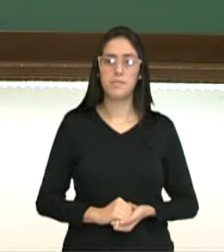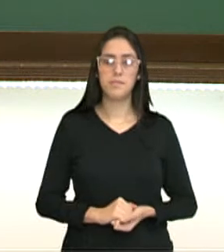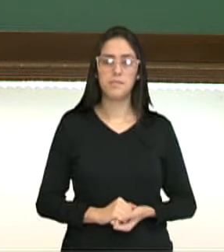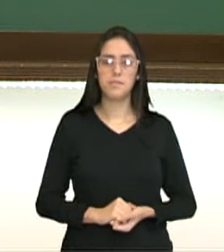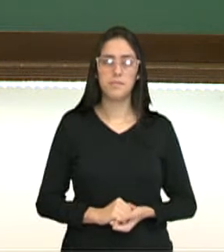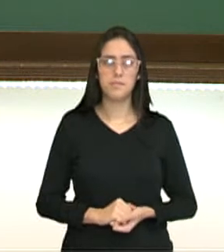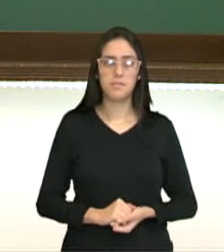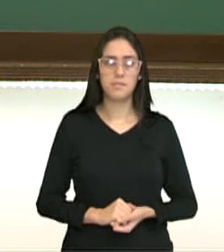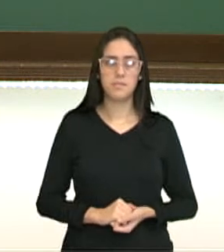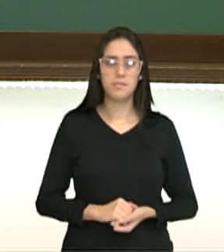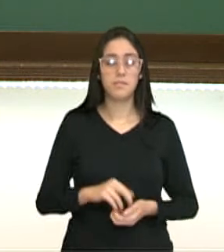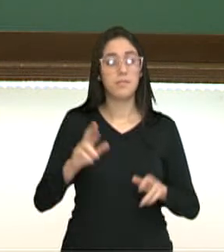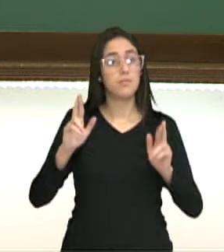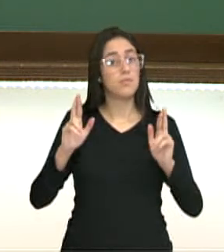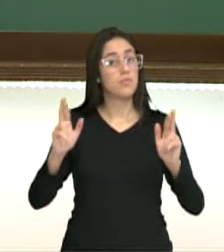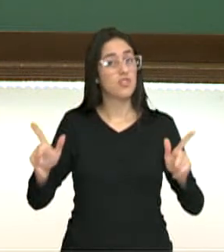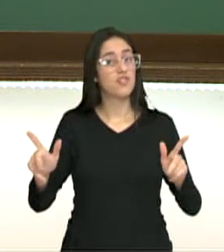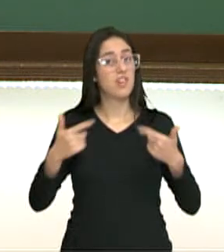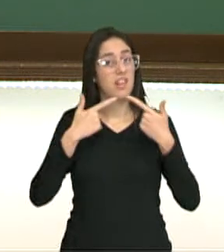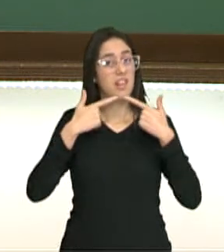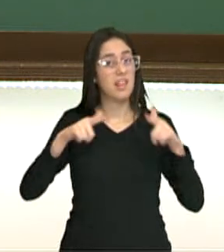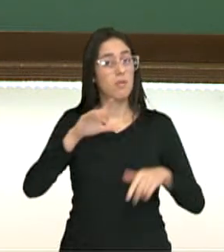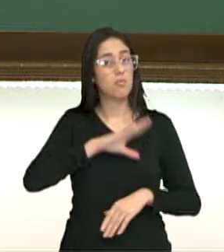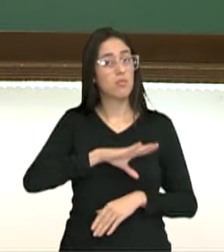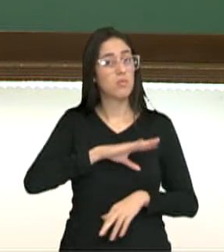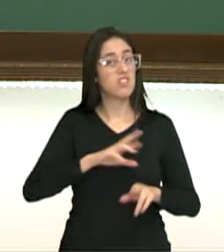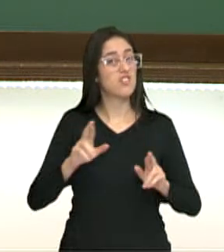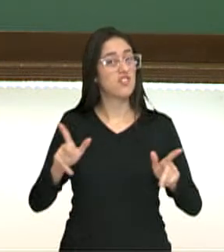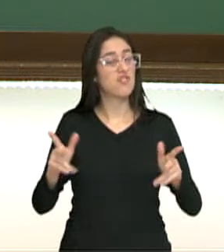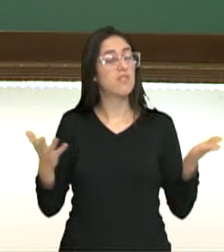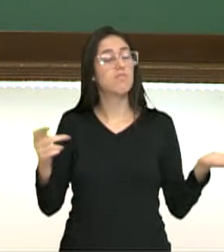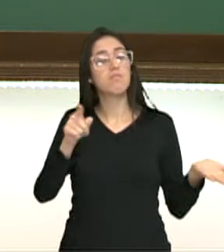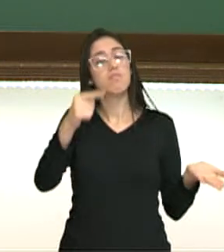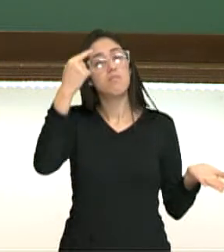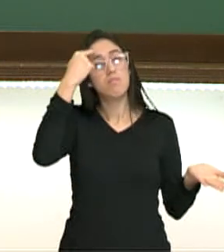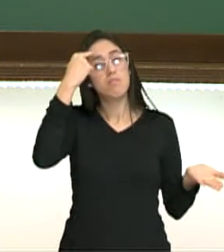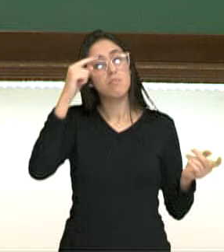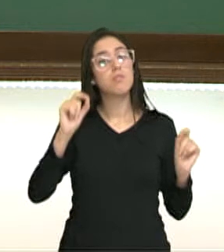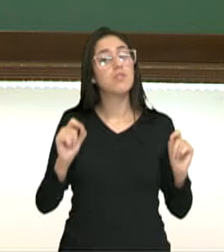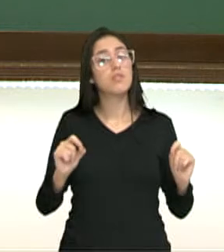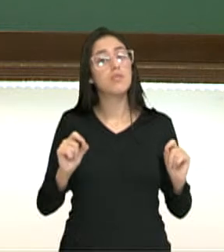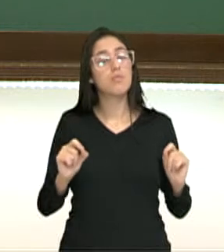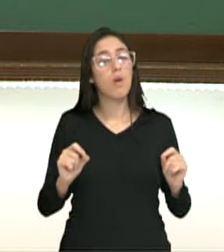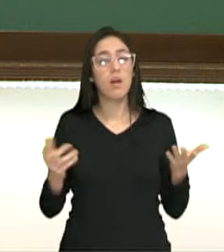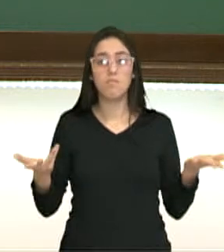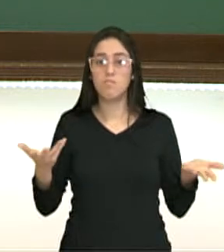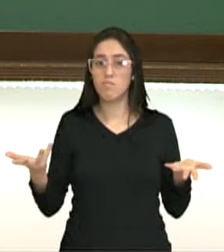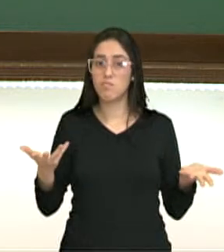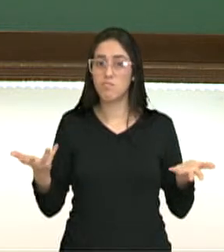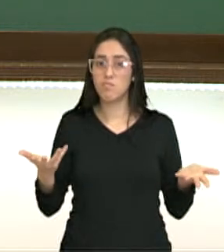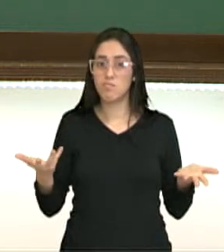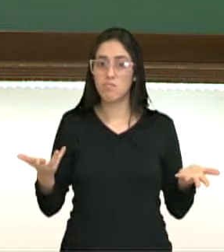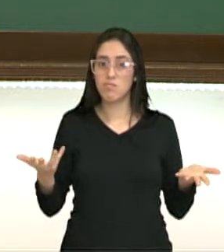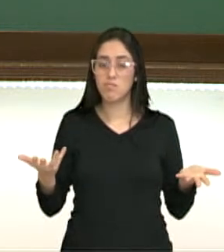É diferente da língua portuguesa. O que vocês estão pensando aí? Sótão? Não é